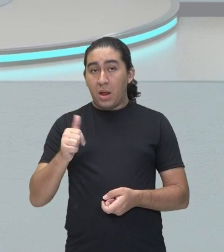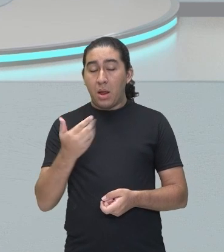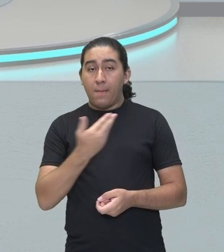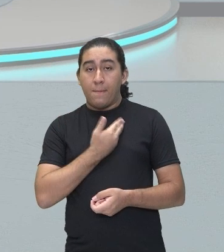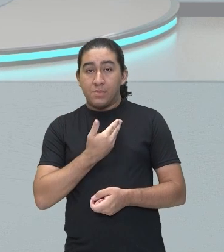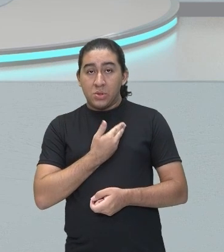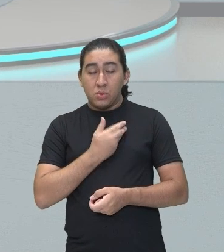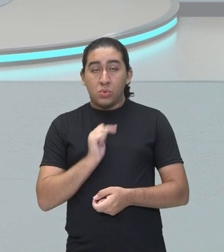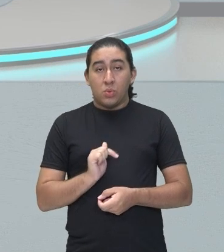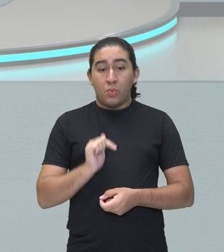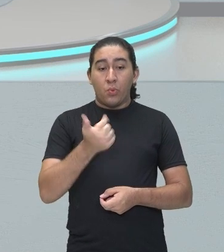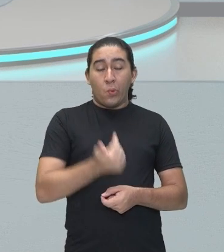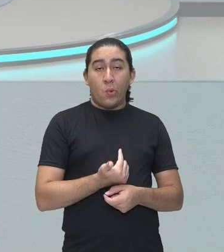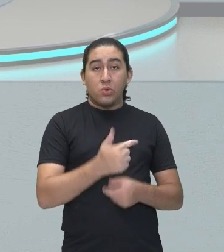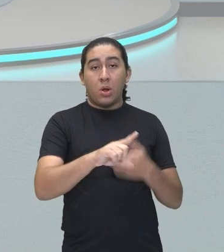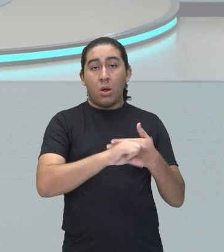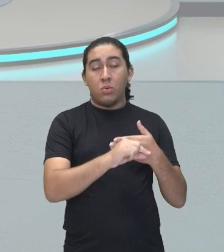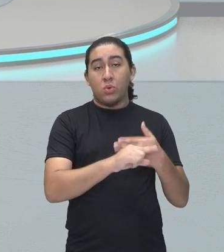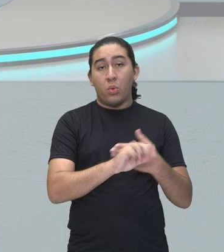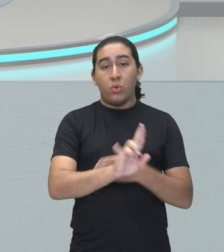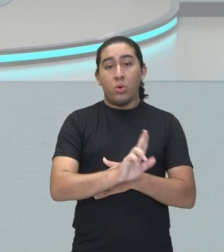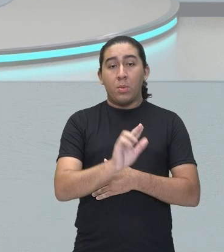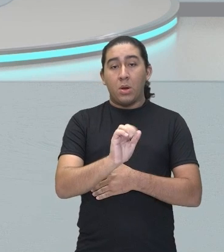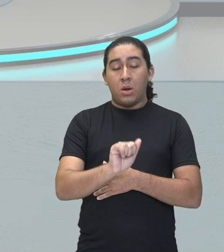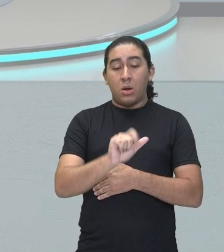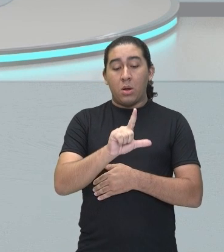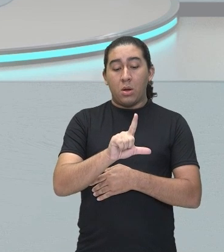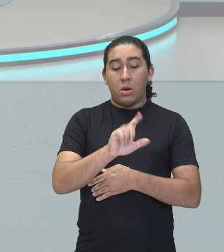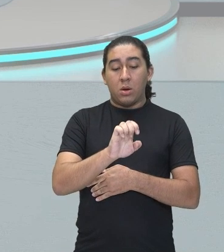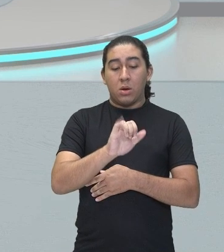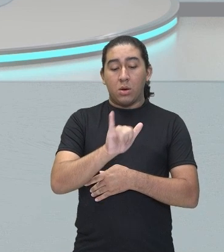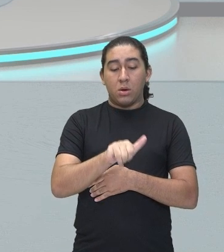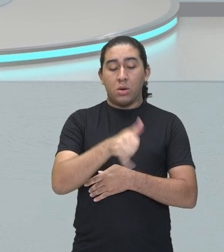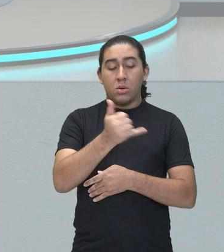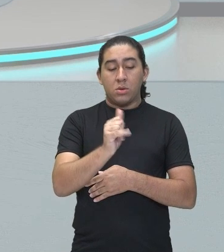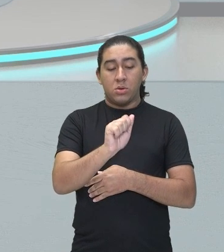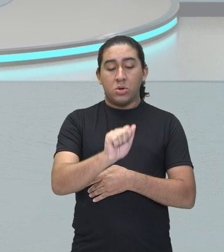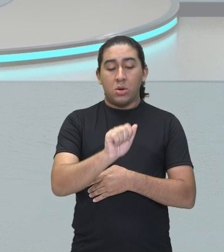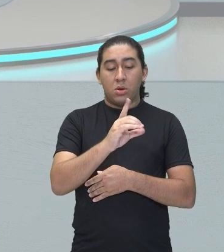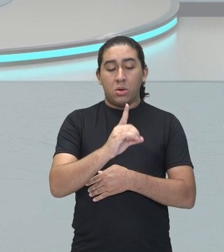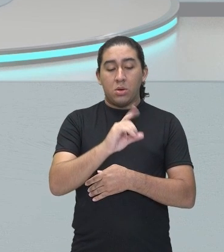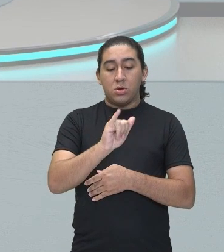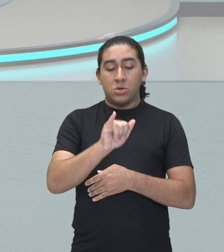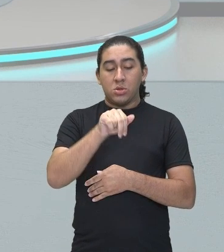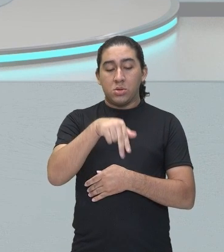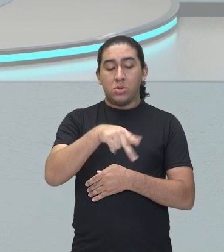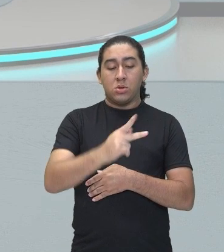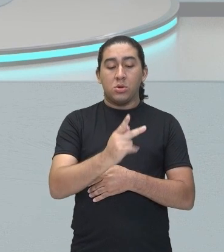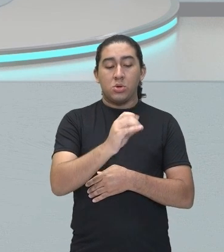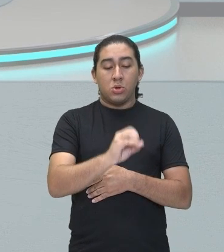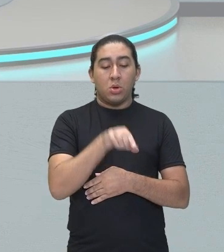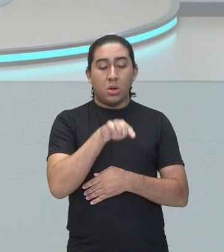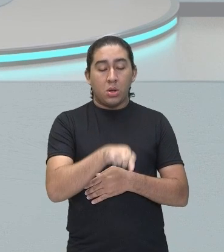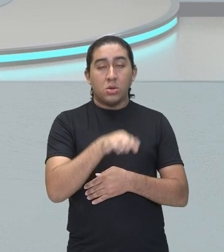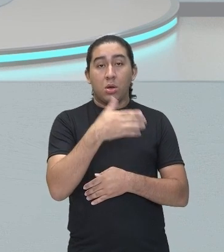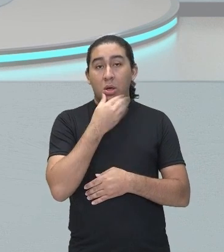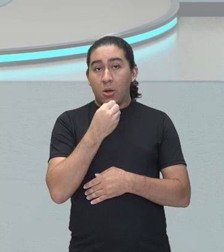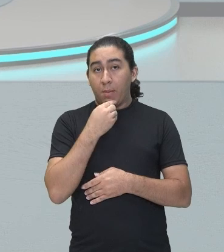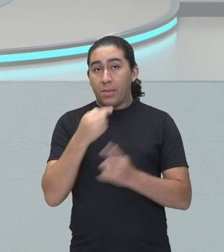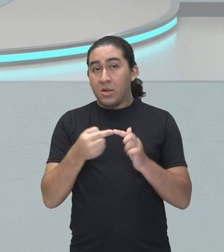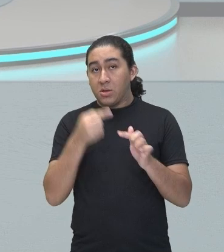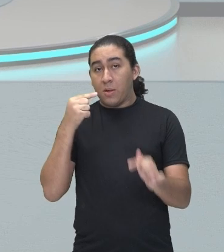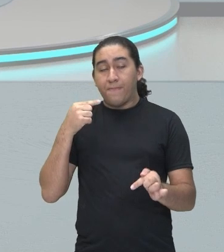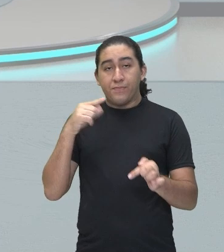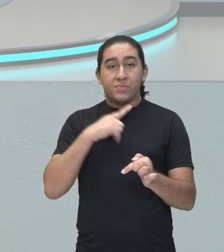e escultor Aleijadinho. Relembrando, Aleijadinho tinha esse nome porque ele teve um problema